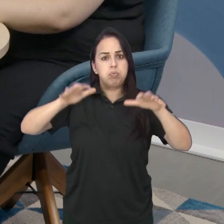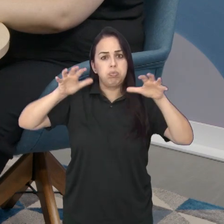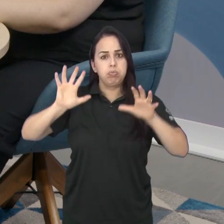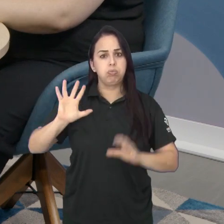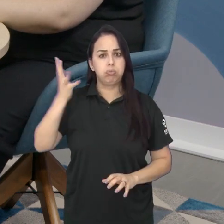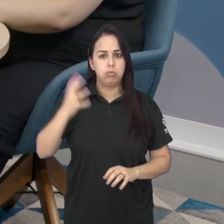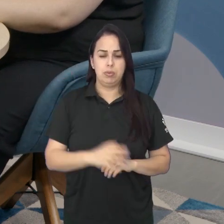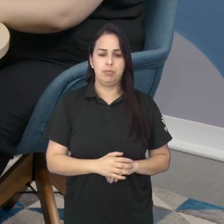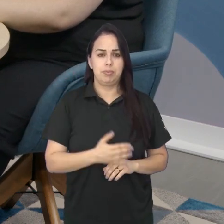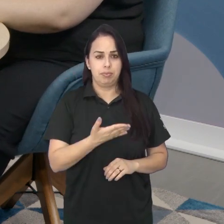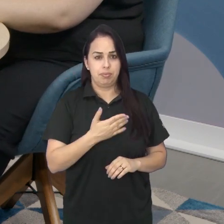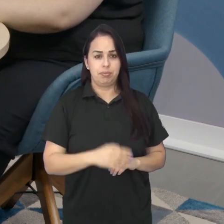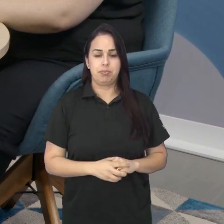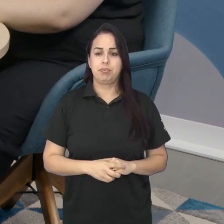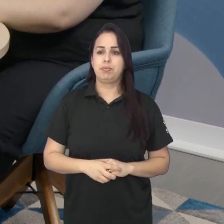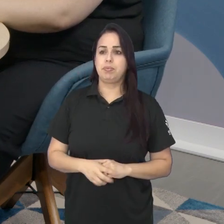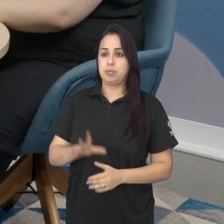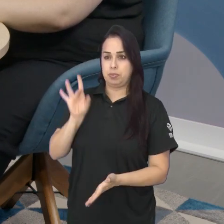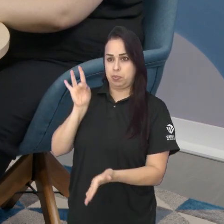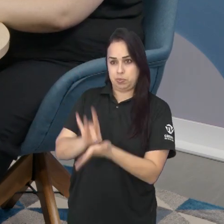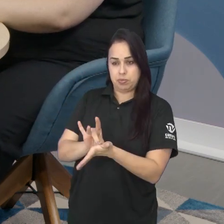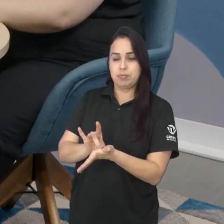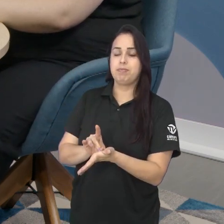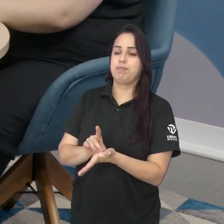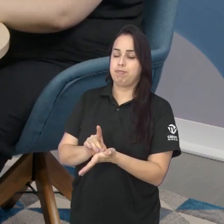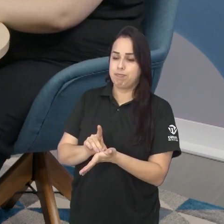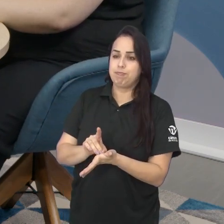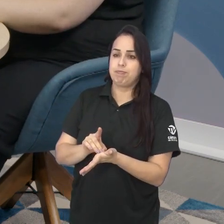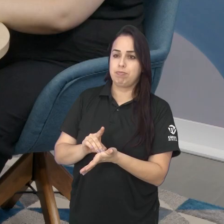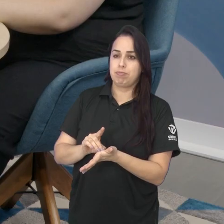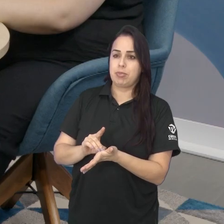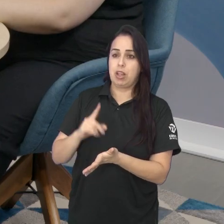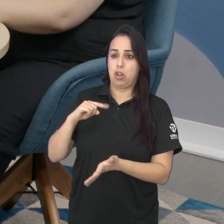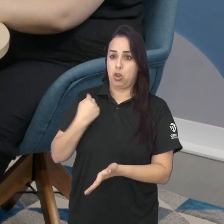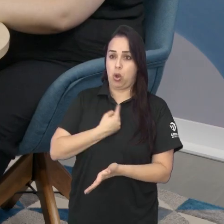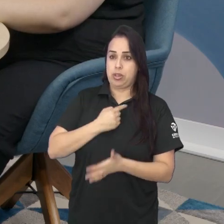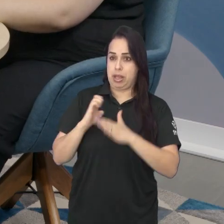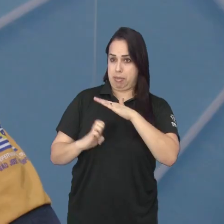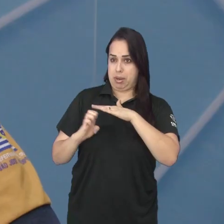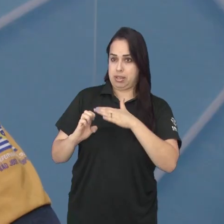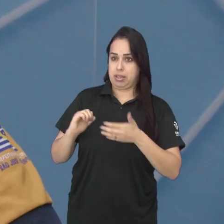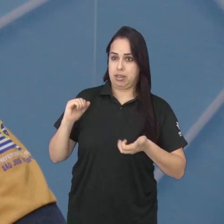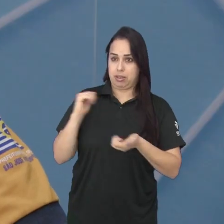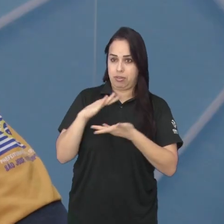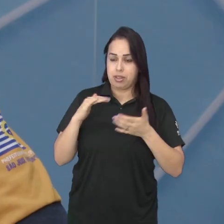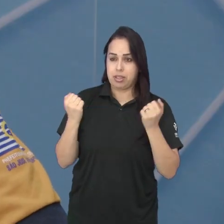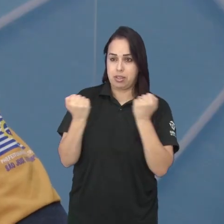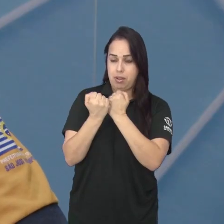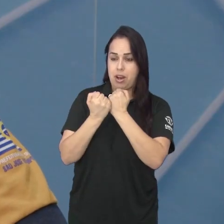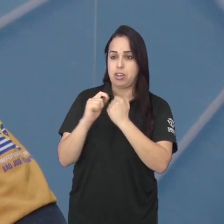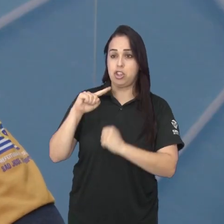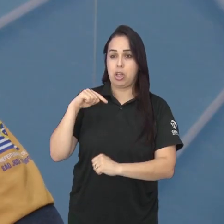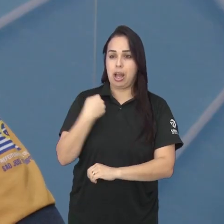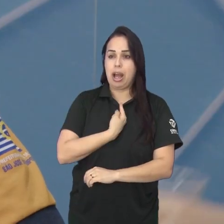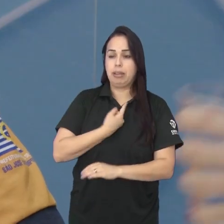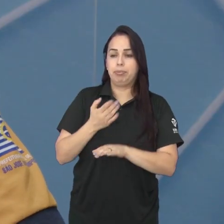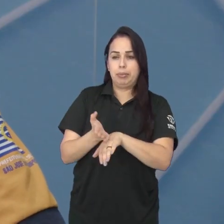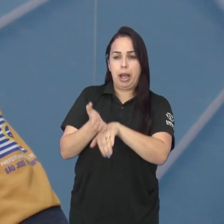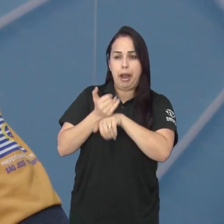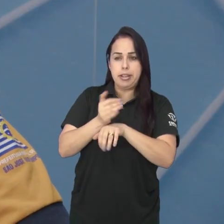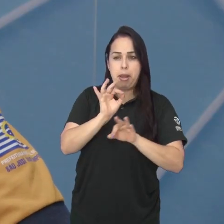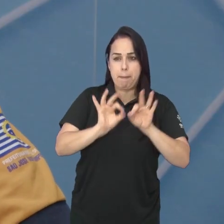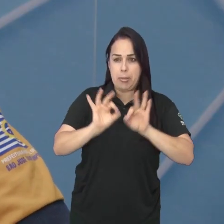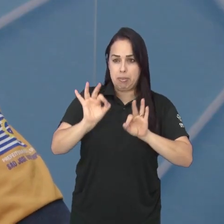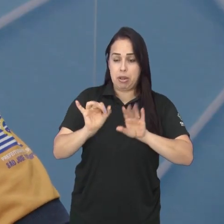falei no início. José Benedito. Na realidade, para nós, Defesa Civil, nós temos já um plano